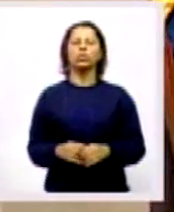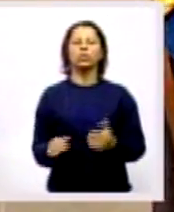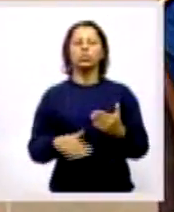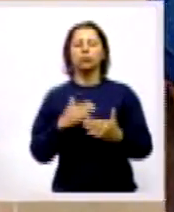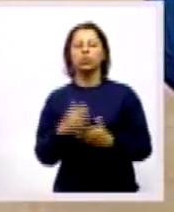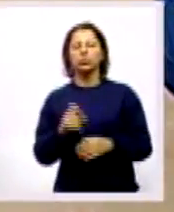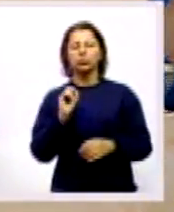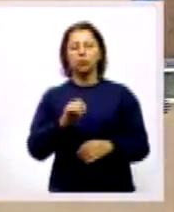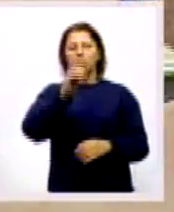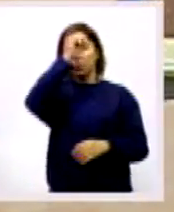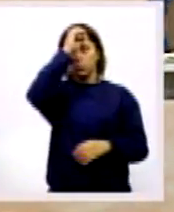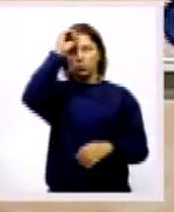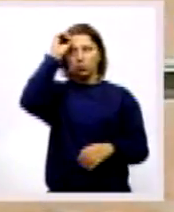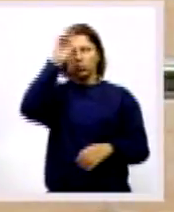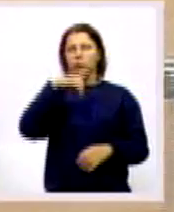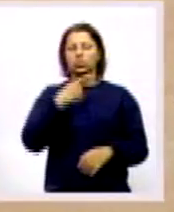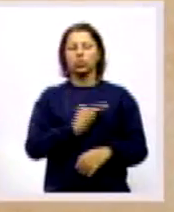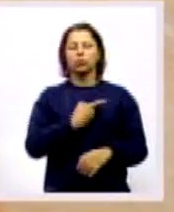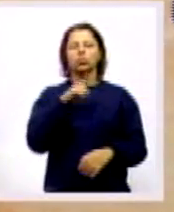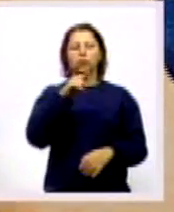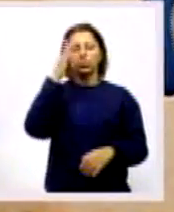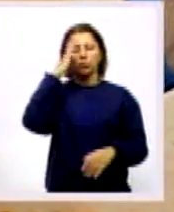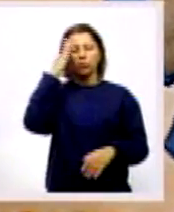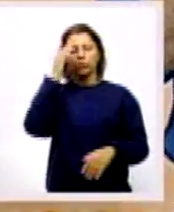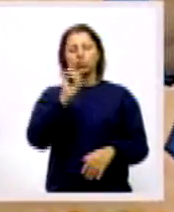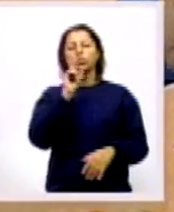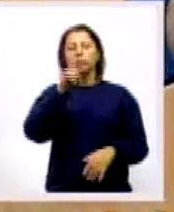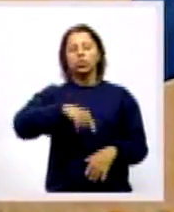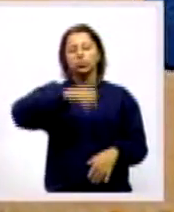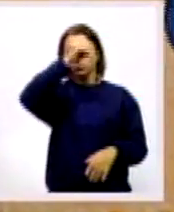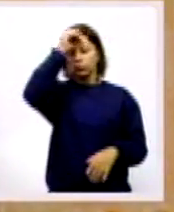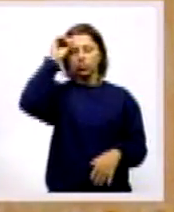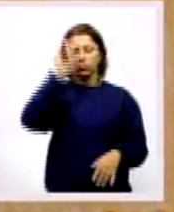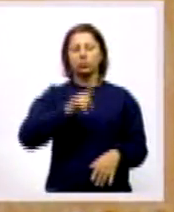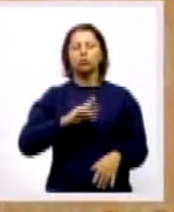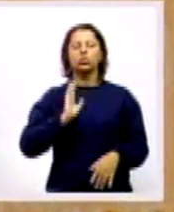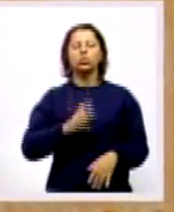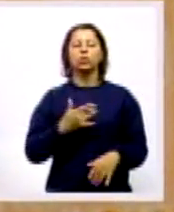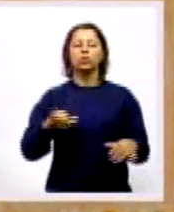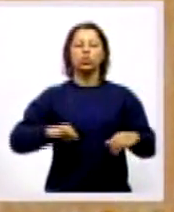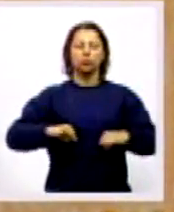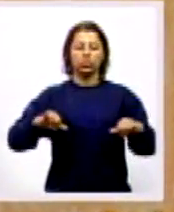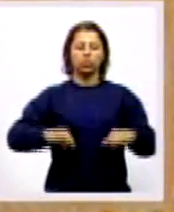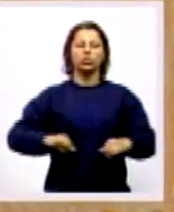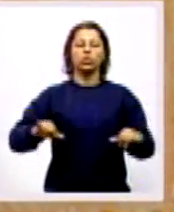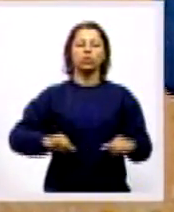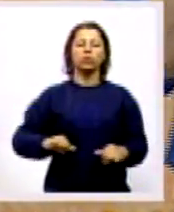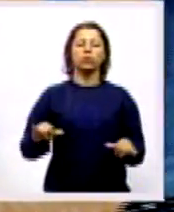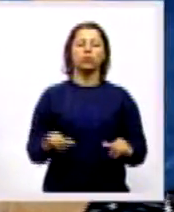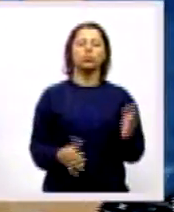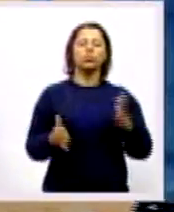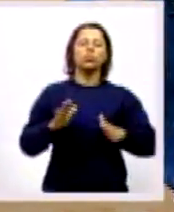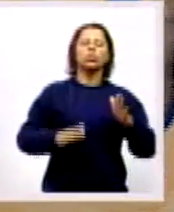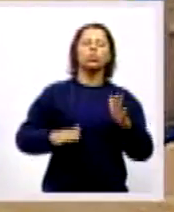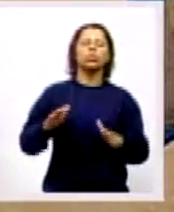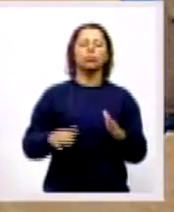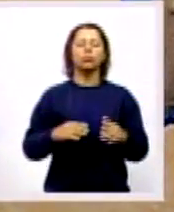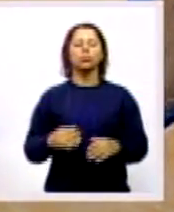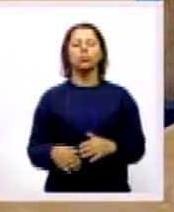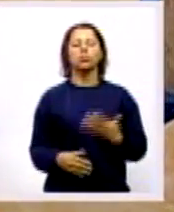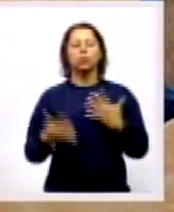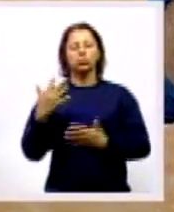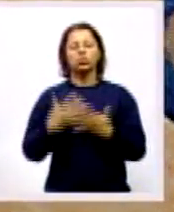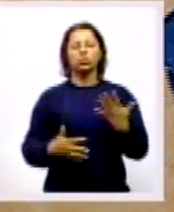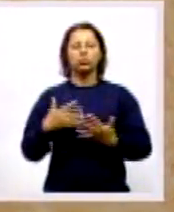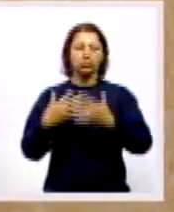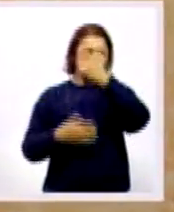Tudo aquilo que é ignorância em nós. Você sabe o que é ignorância? Você já foi vítima dela? Você muitas vezes vitimou alguém a